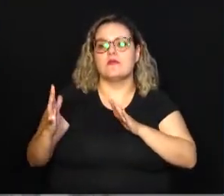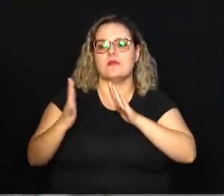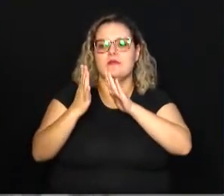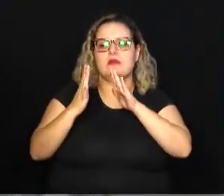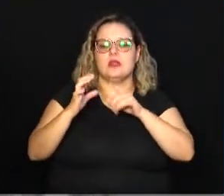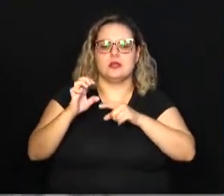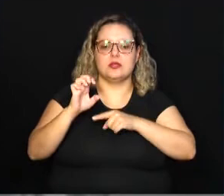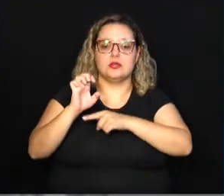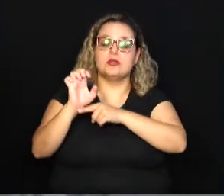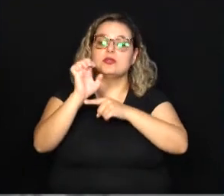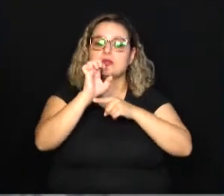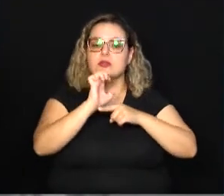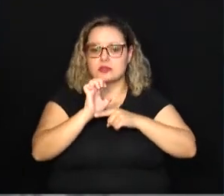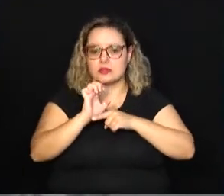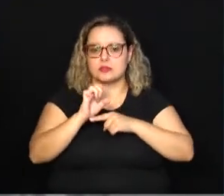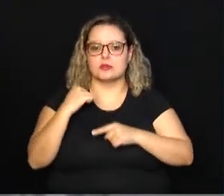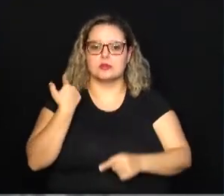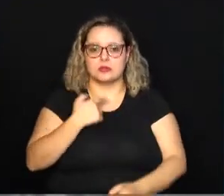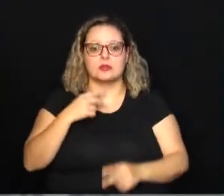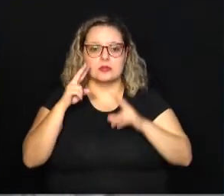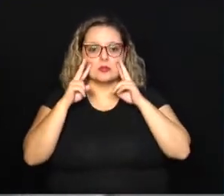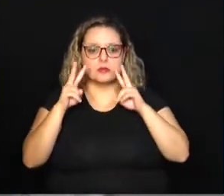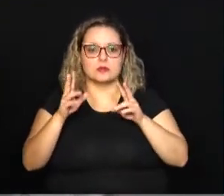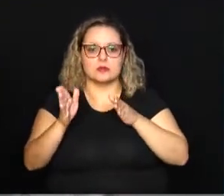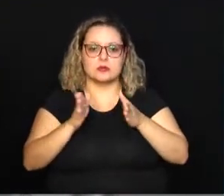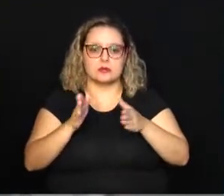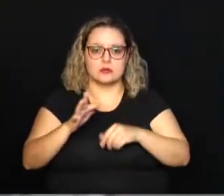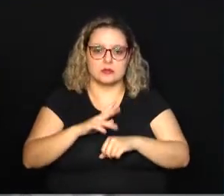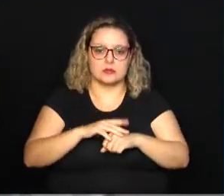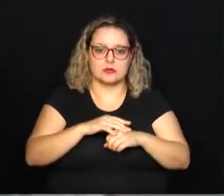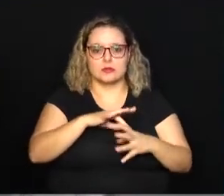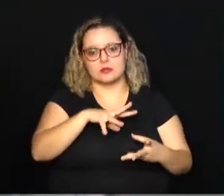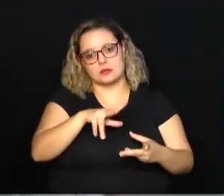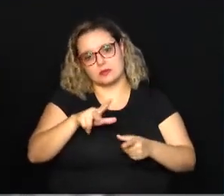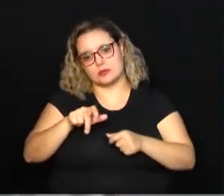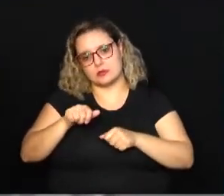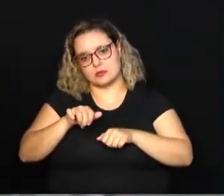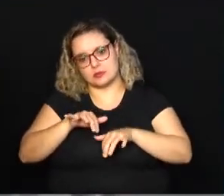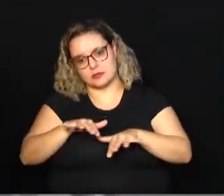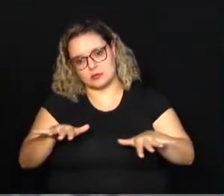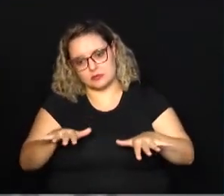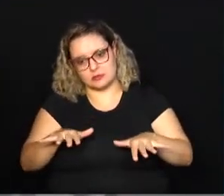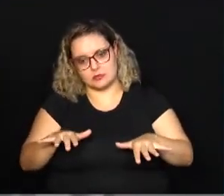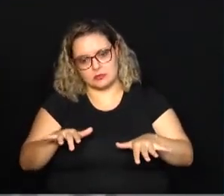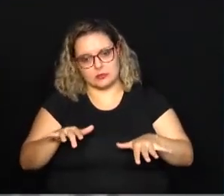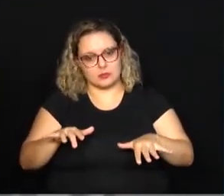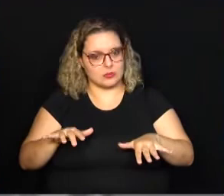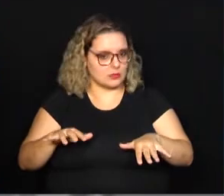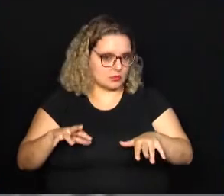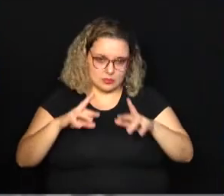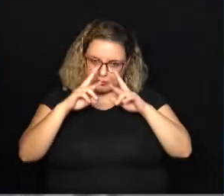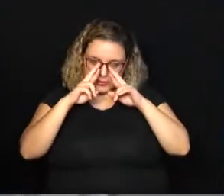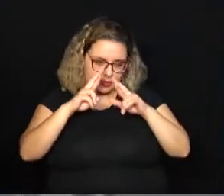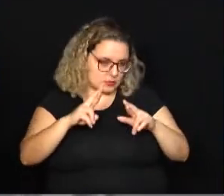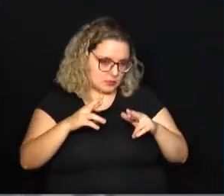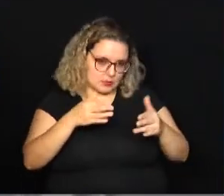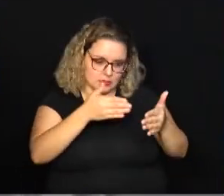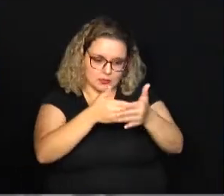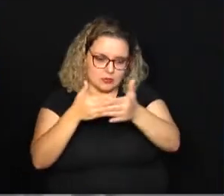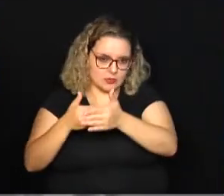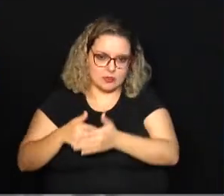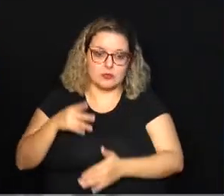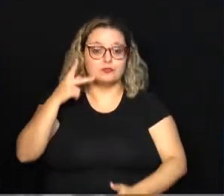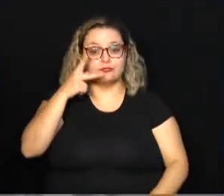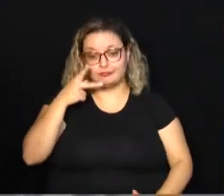que nós vimos nessa pandemia é que o vírus não respeita a fronteira política, né? Na verdade,